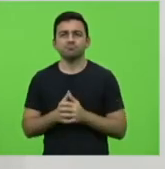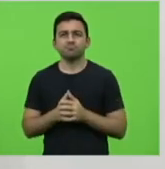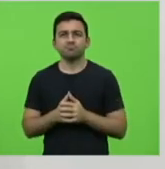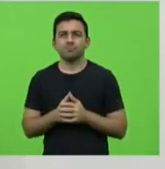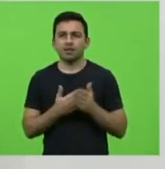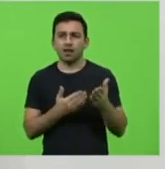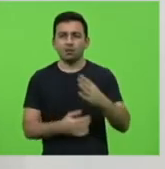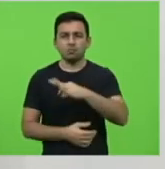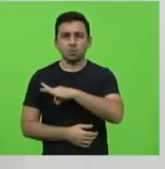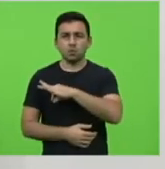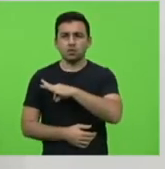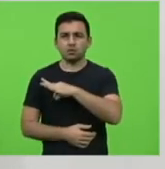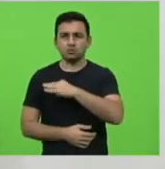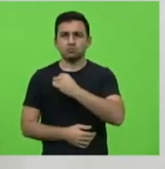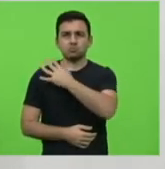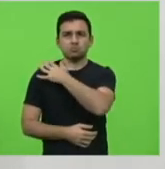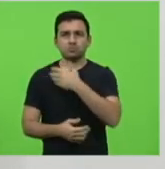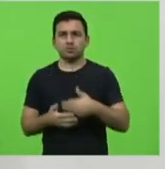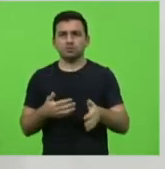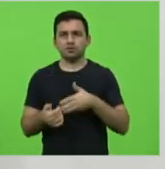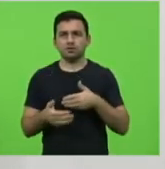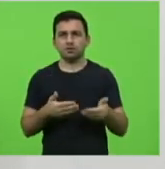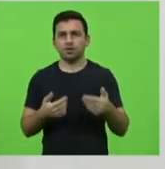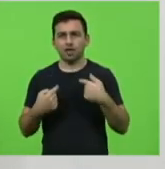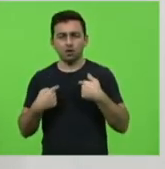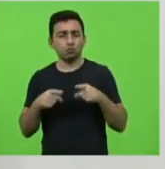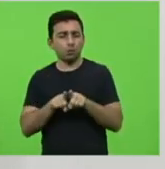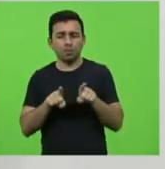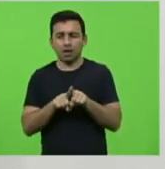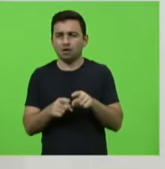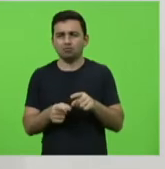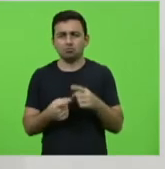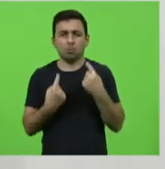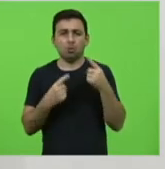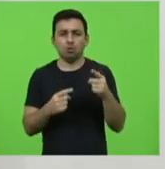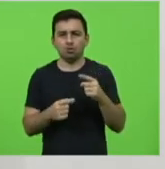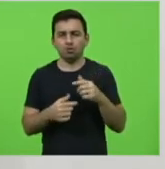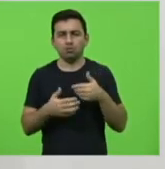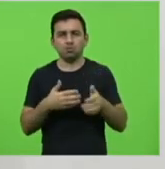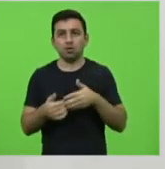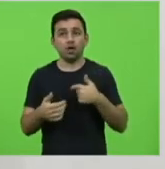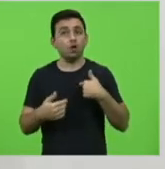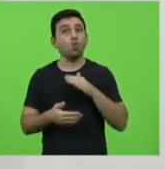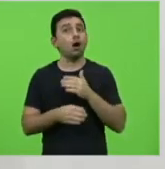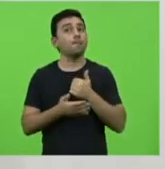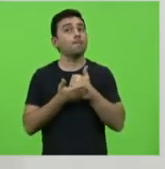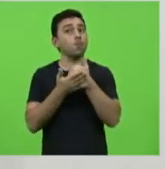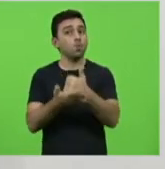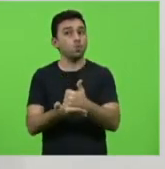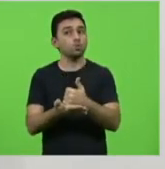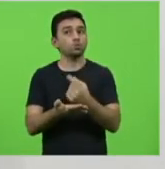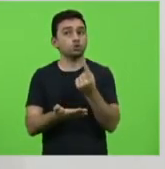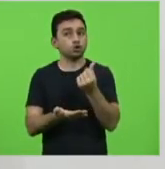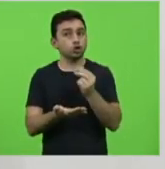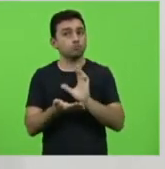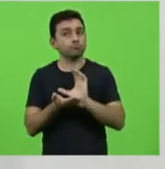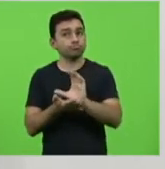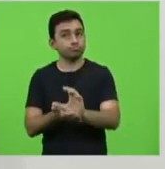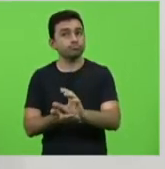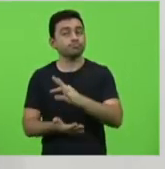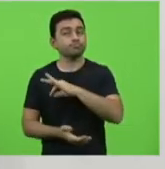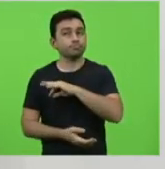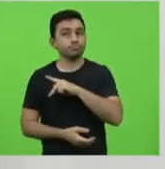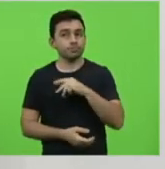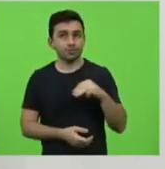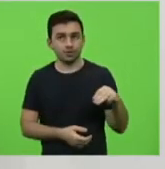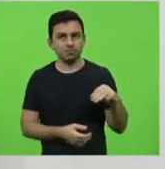Polícia Militar não está nem aí, e eu muito menos para ele. Continuo ajudando a Polícia Militar, levando recursos para a Polícia Militar, tendo o